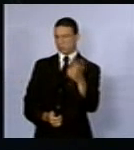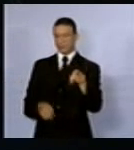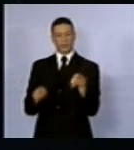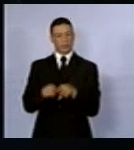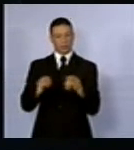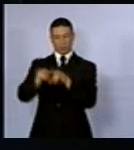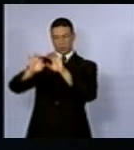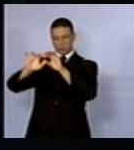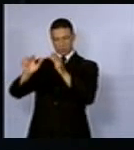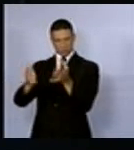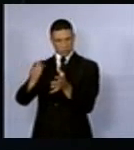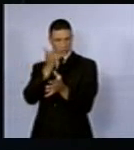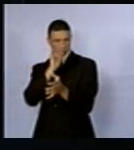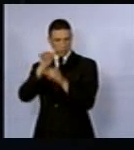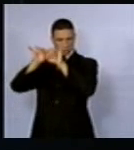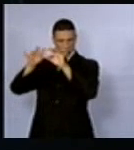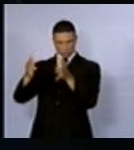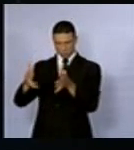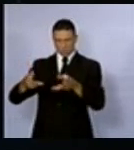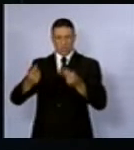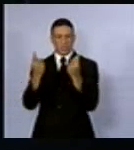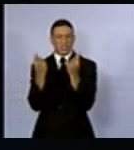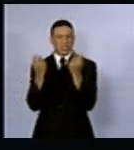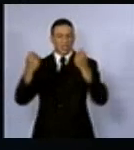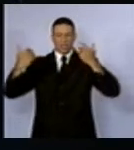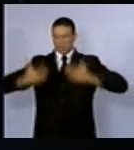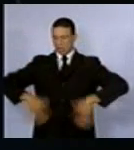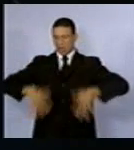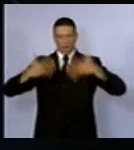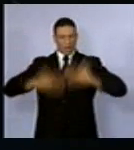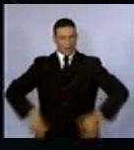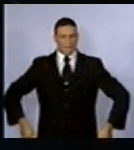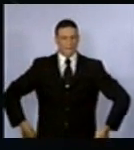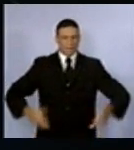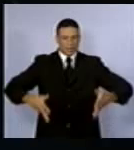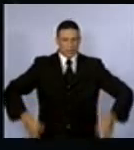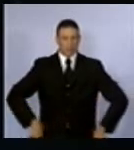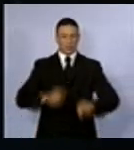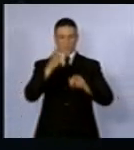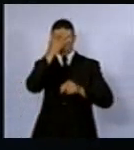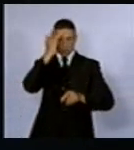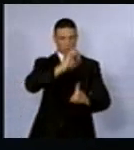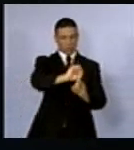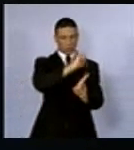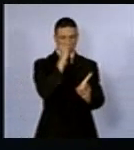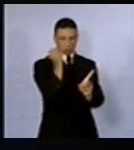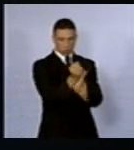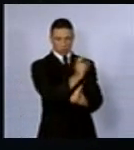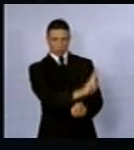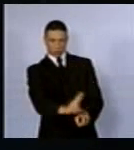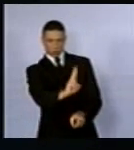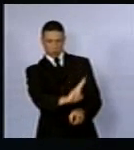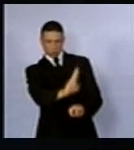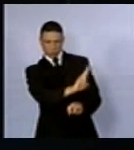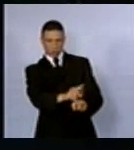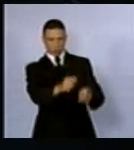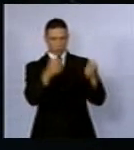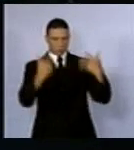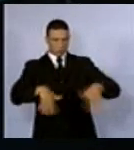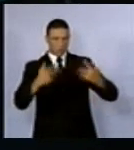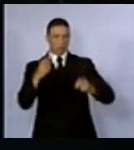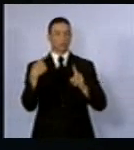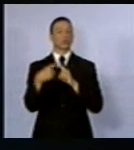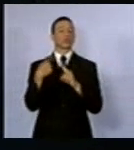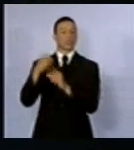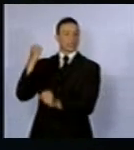campo magnético encareceria o fornecimento de energia elétrica porque requereria